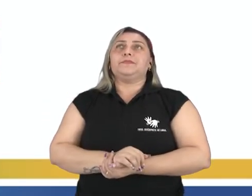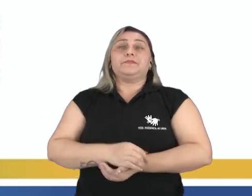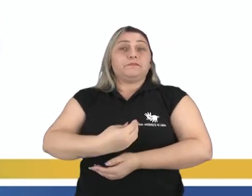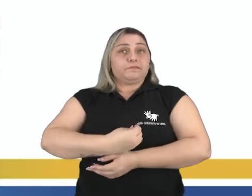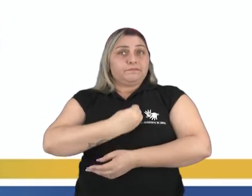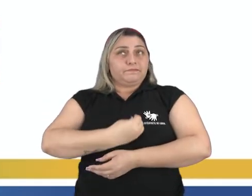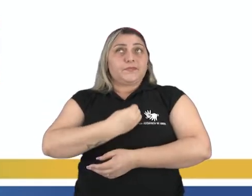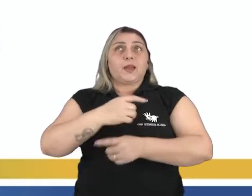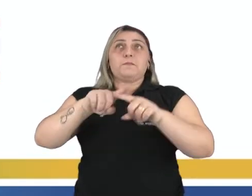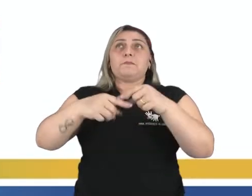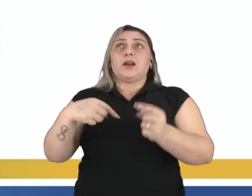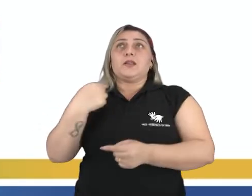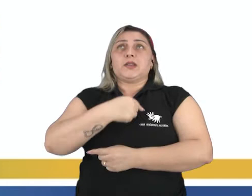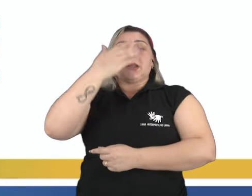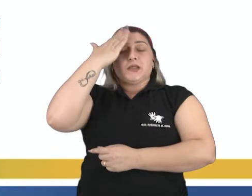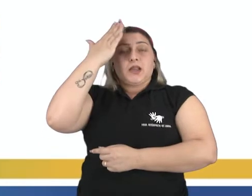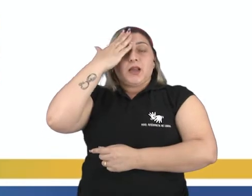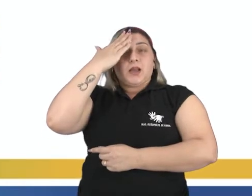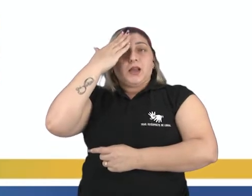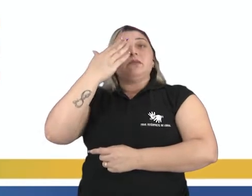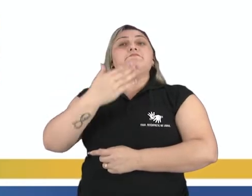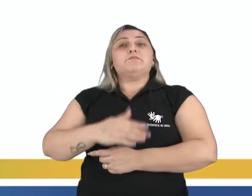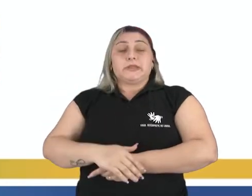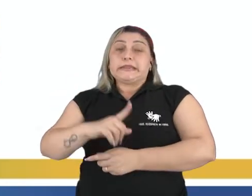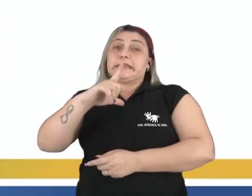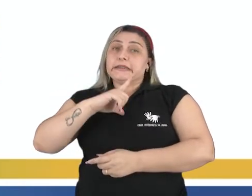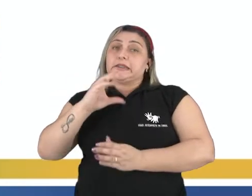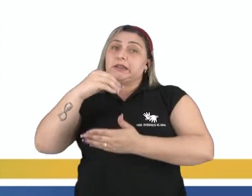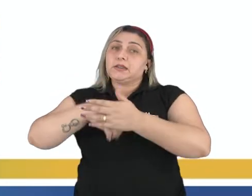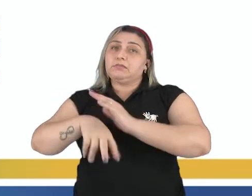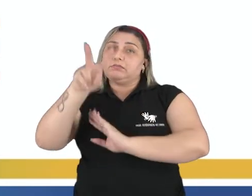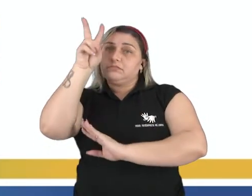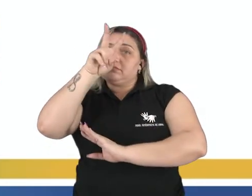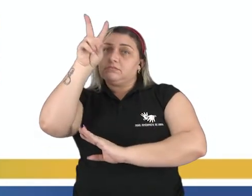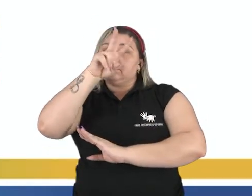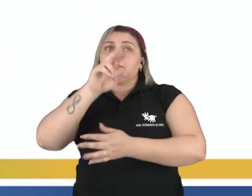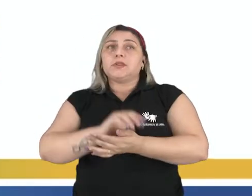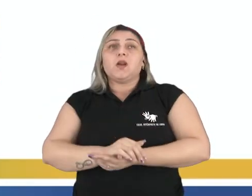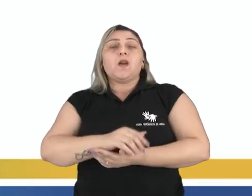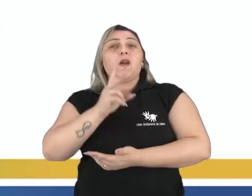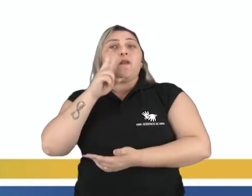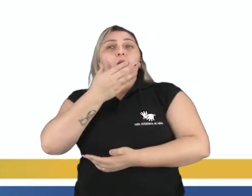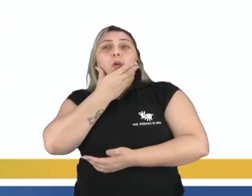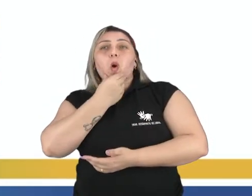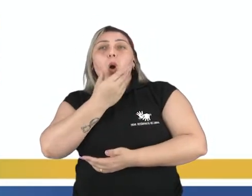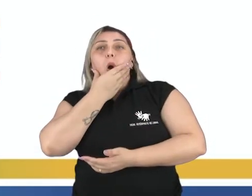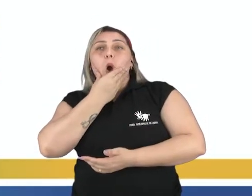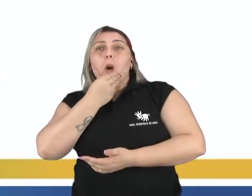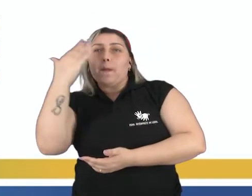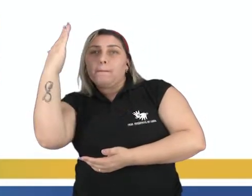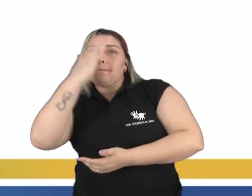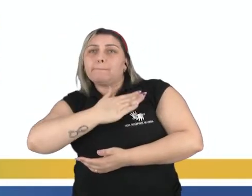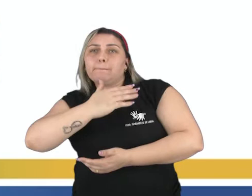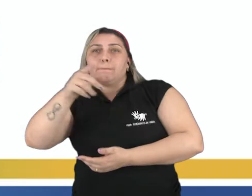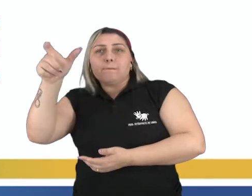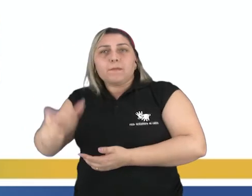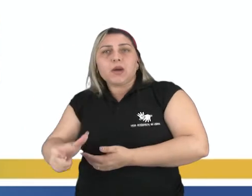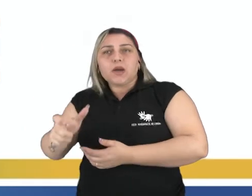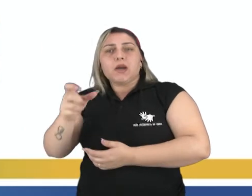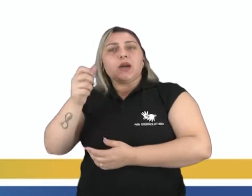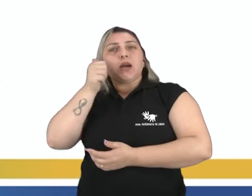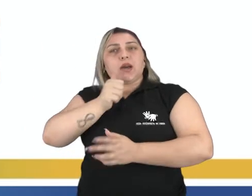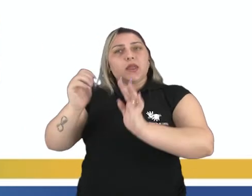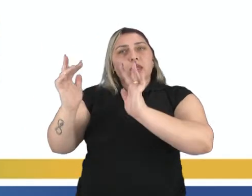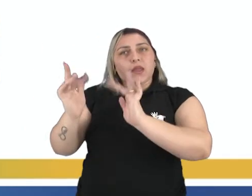sempre estão presentes ali mas a gente sabe que eles estão que ele existem lá nós vemos o rapaz vemos o vilão nós vemos a